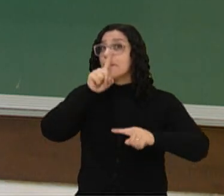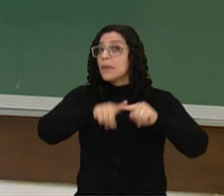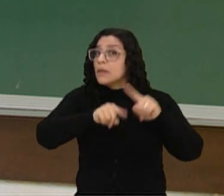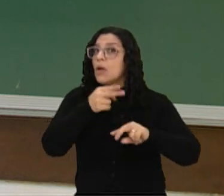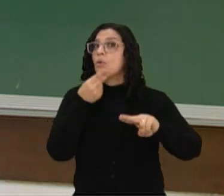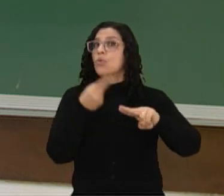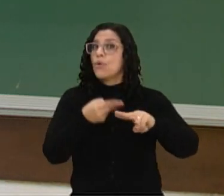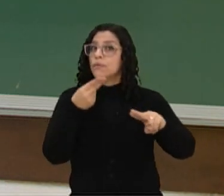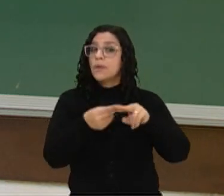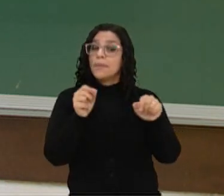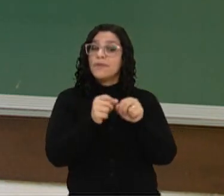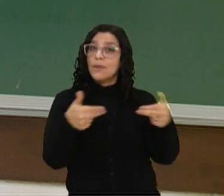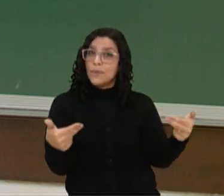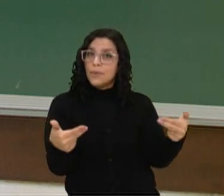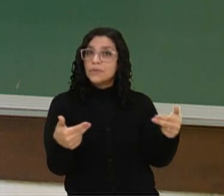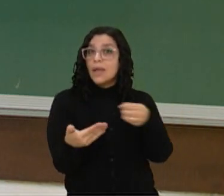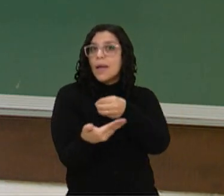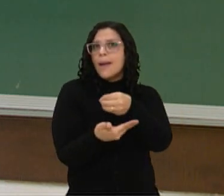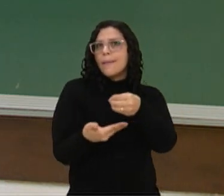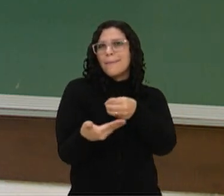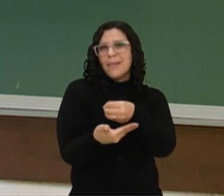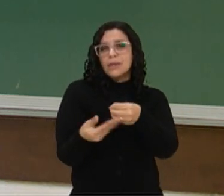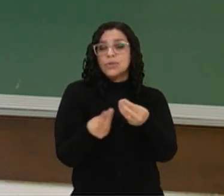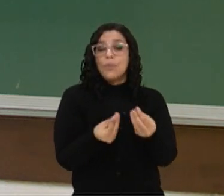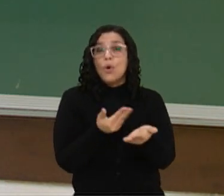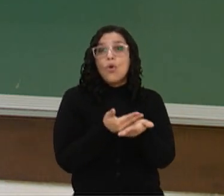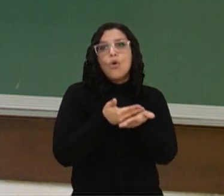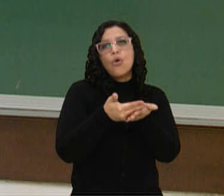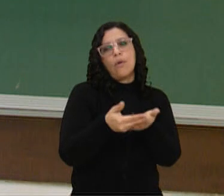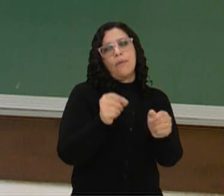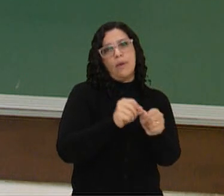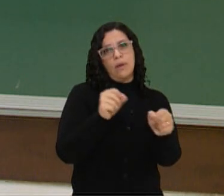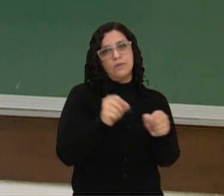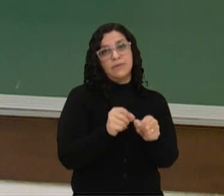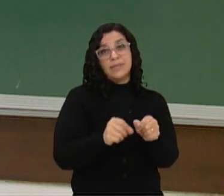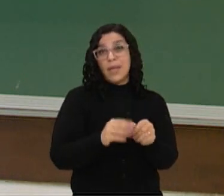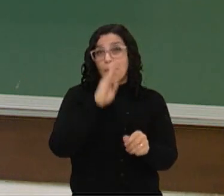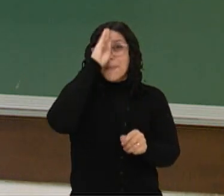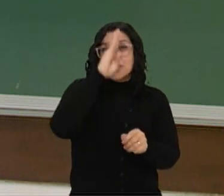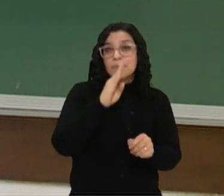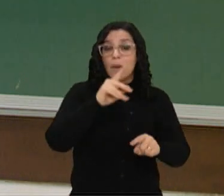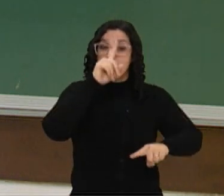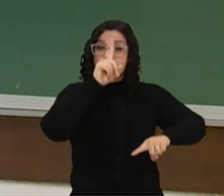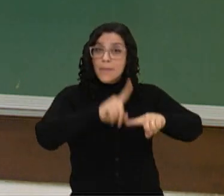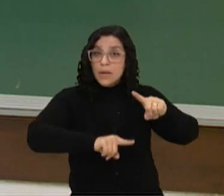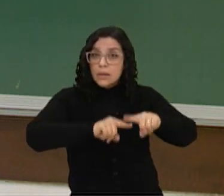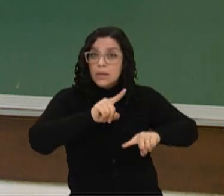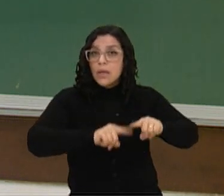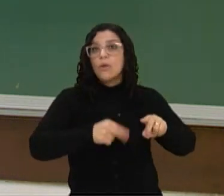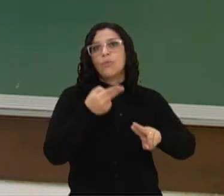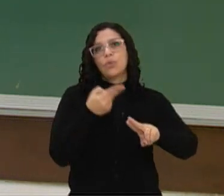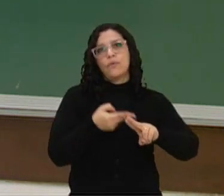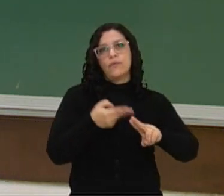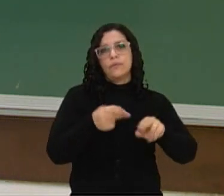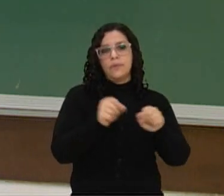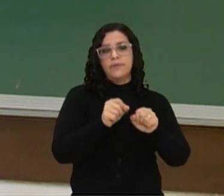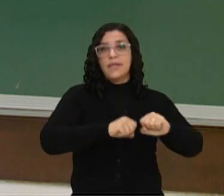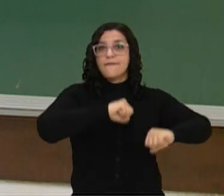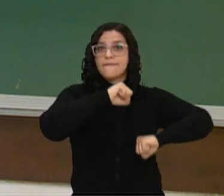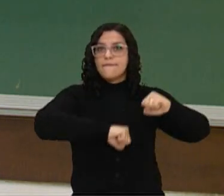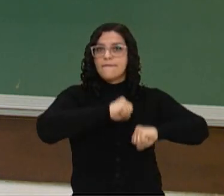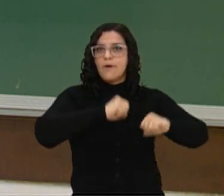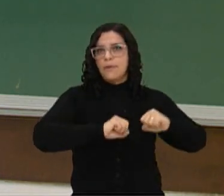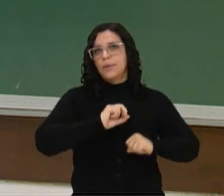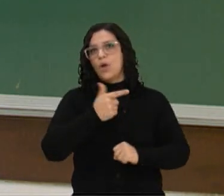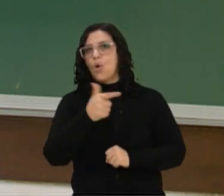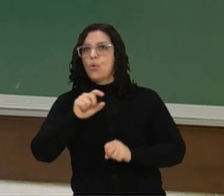produto, é a base daquele produto, é o principal ingrediente ou elemento para a fabricação daquele produto.